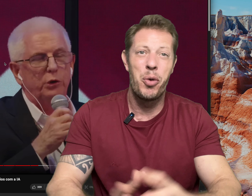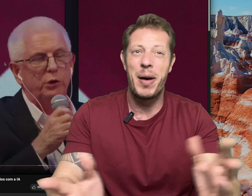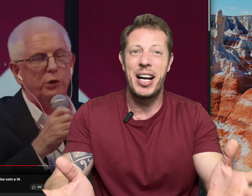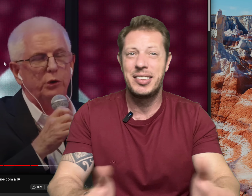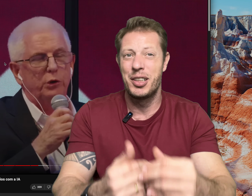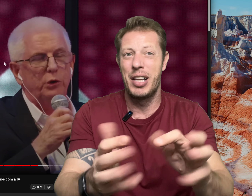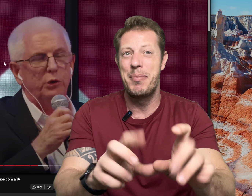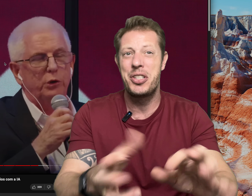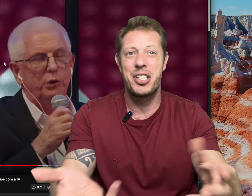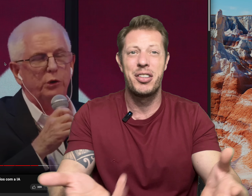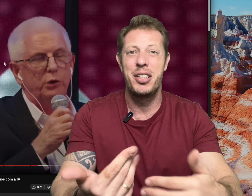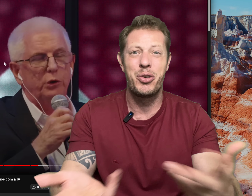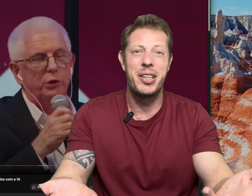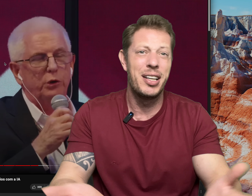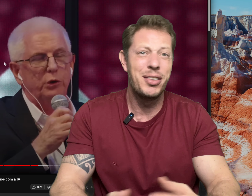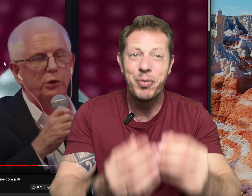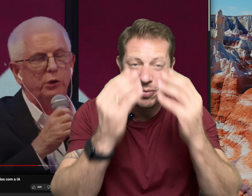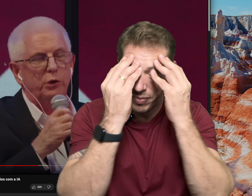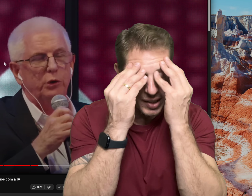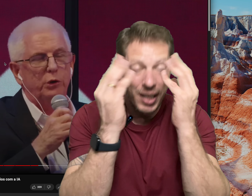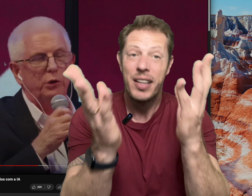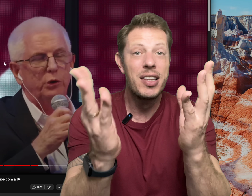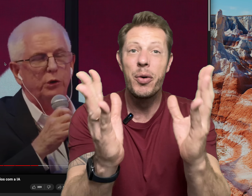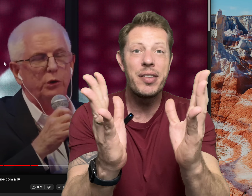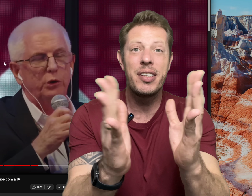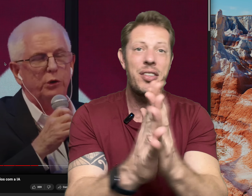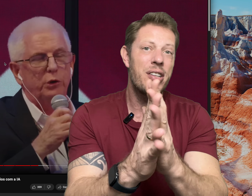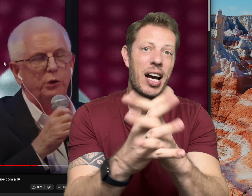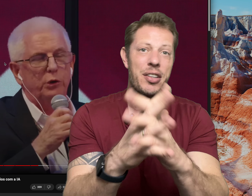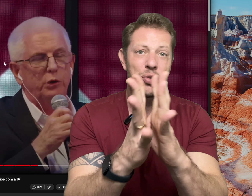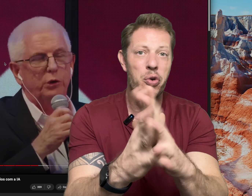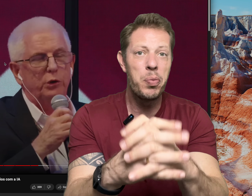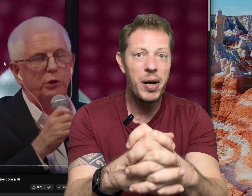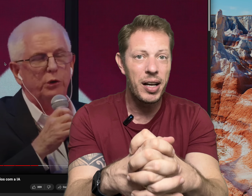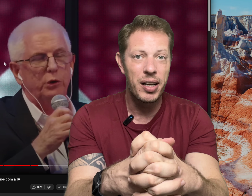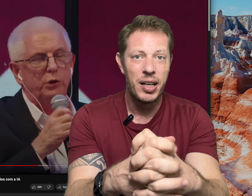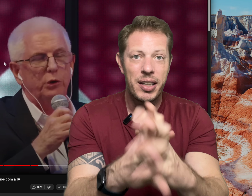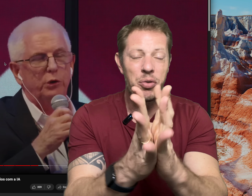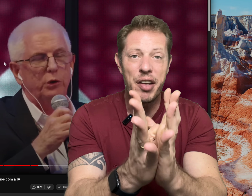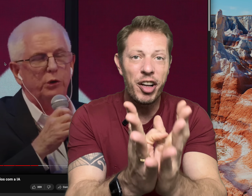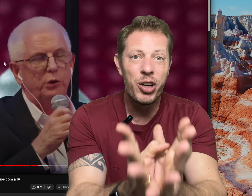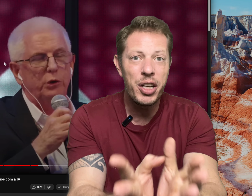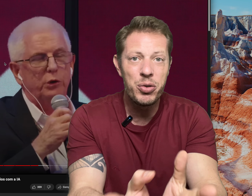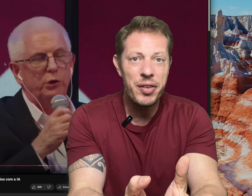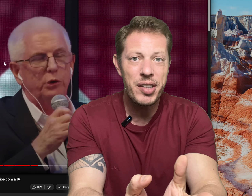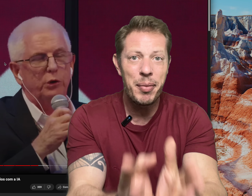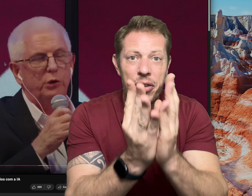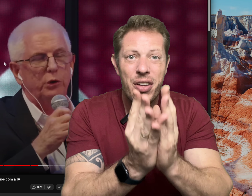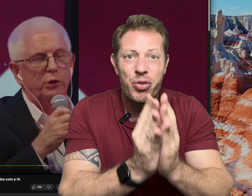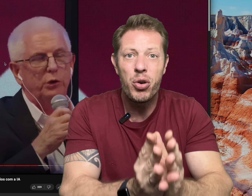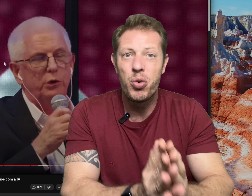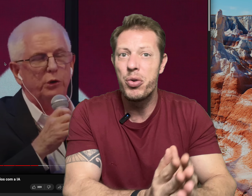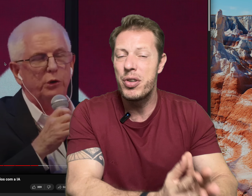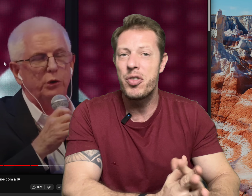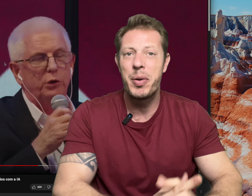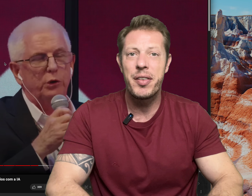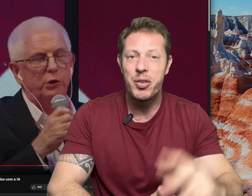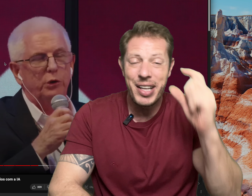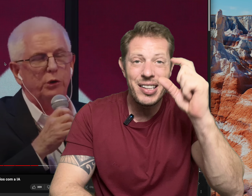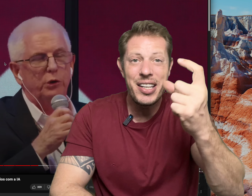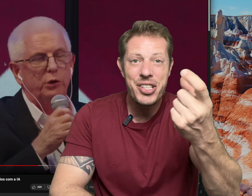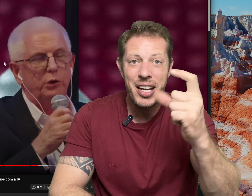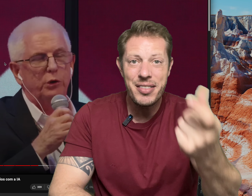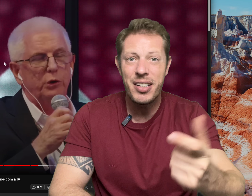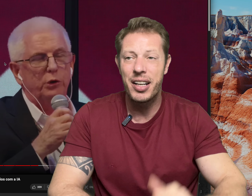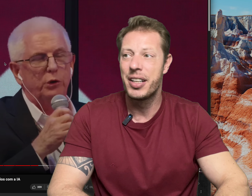caras numa operação lá mexendo e cuidando. Não existe, cara. Desculpa. Não tem valor nenhum nesse trabalho. Isso é só custo e despesa.